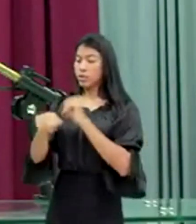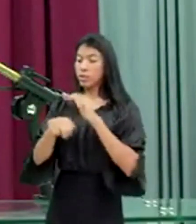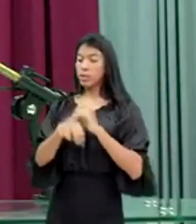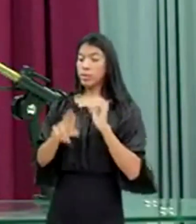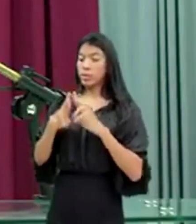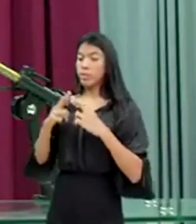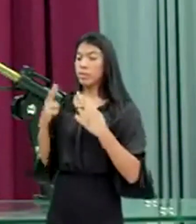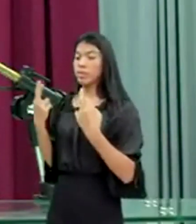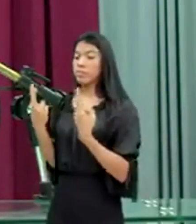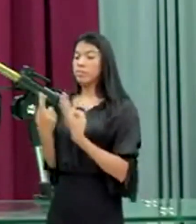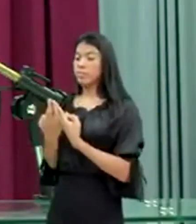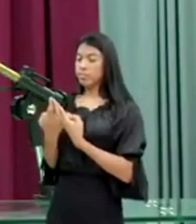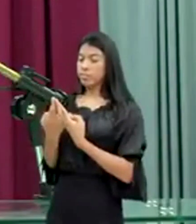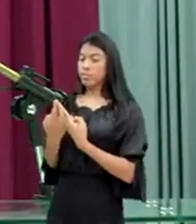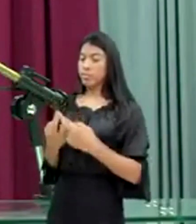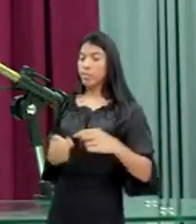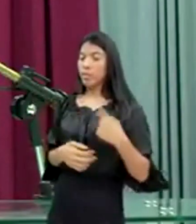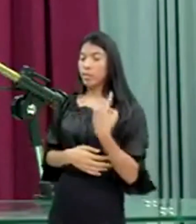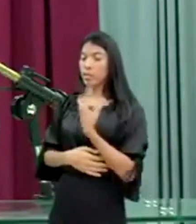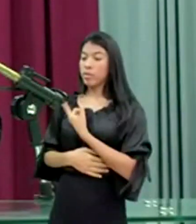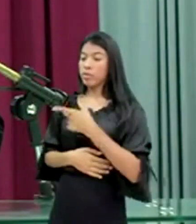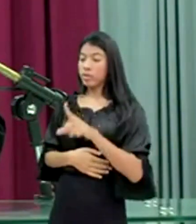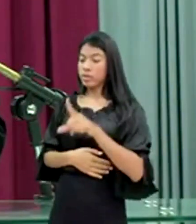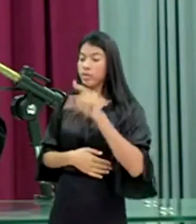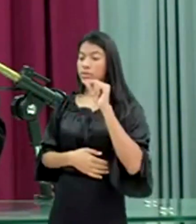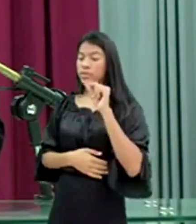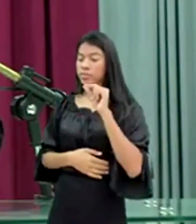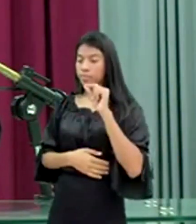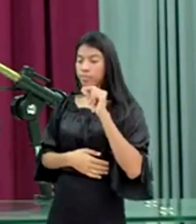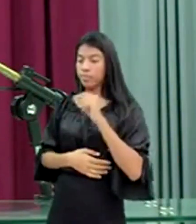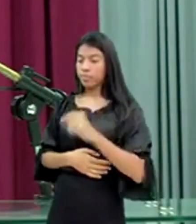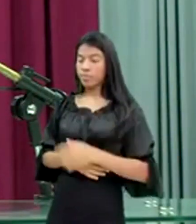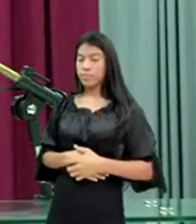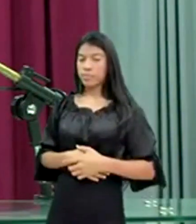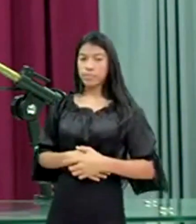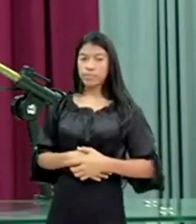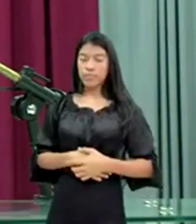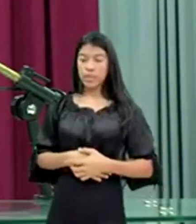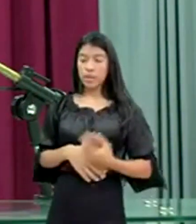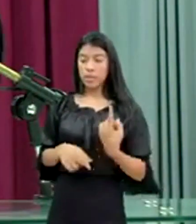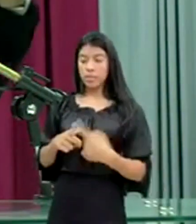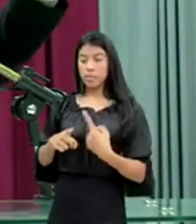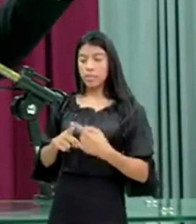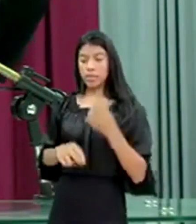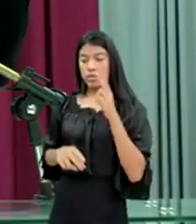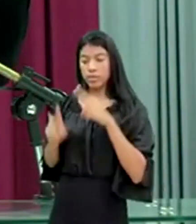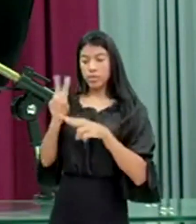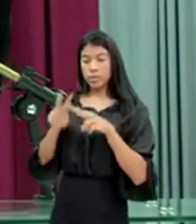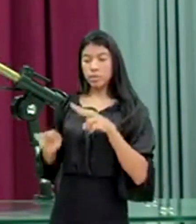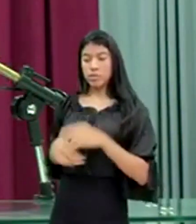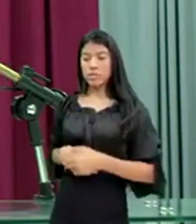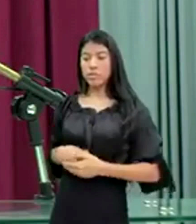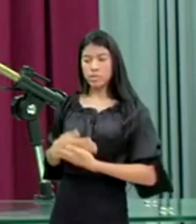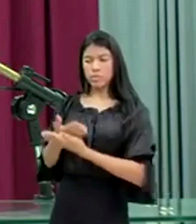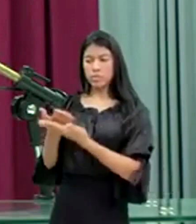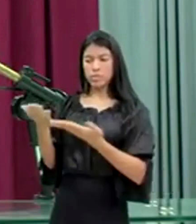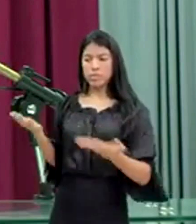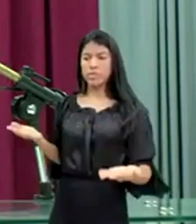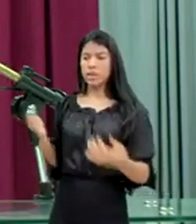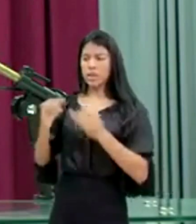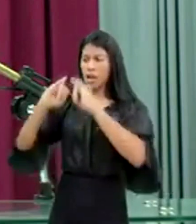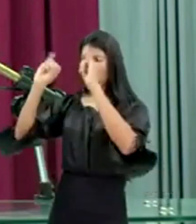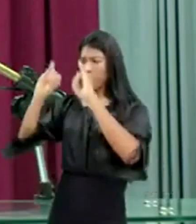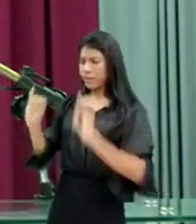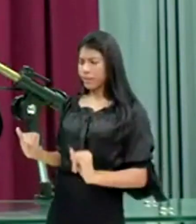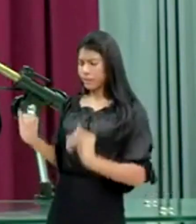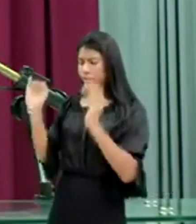reunir, para que nós tomemos uma decisão, porque eu vejo vocês indo atrás de outros ídolos, de